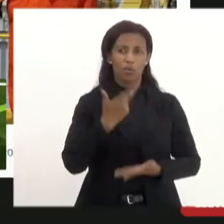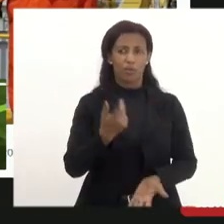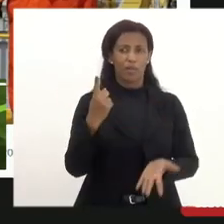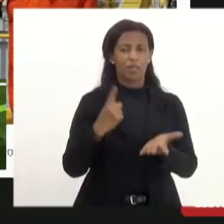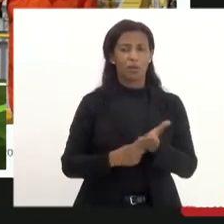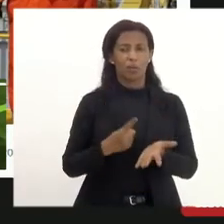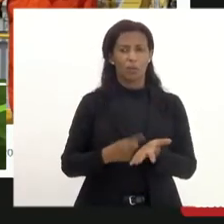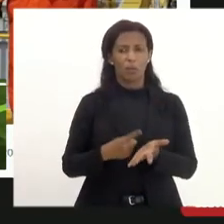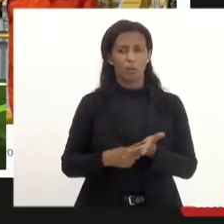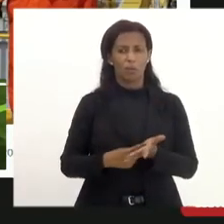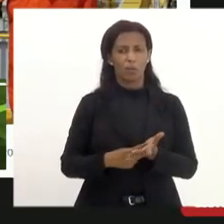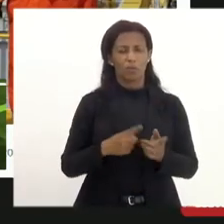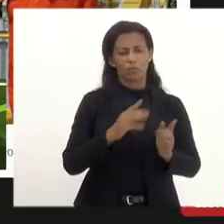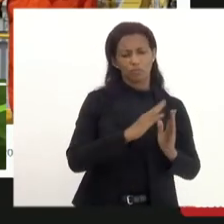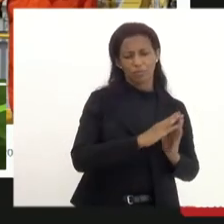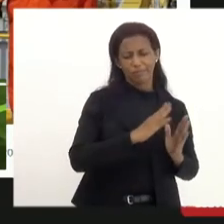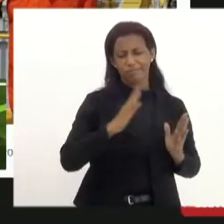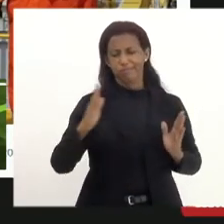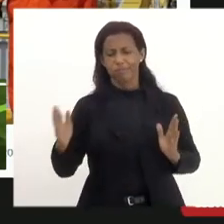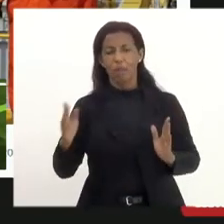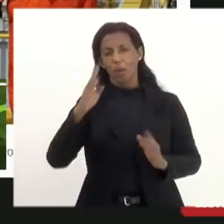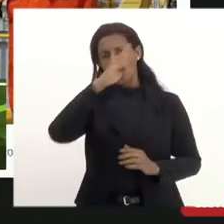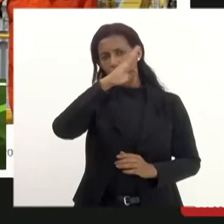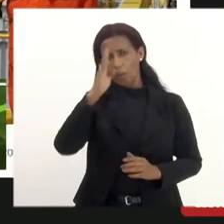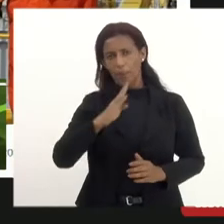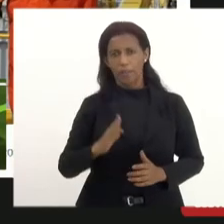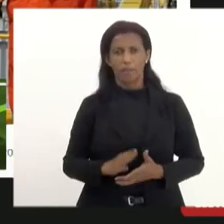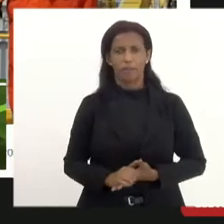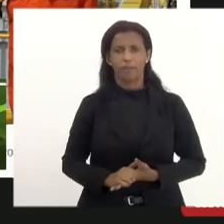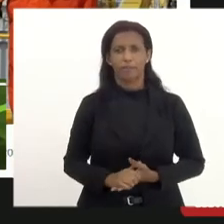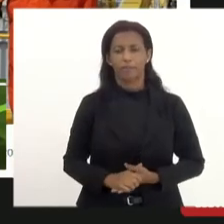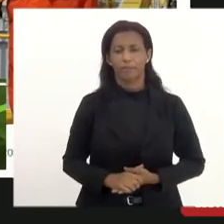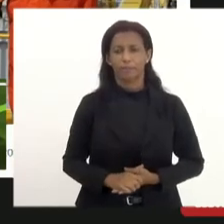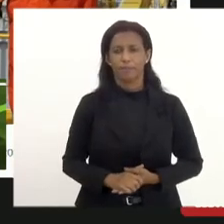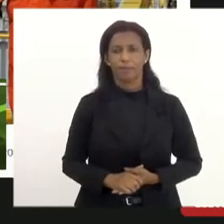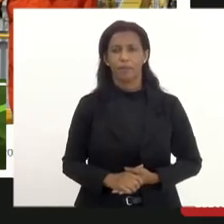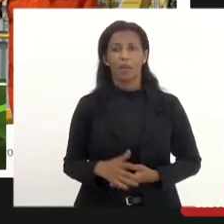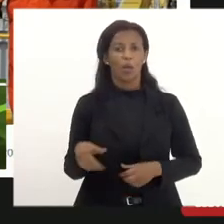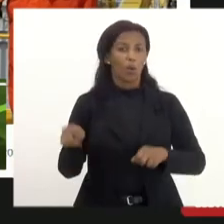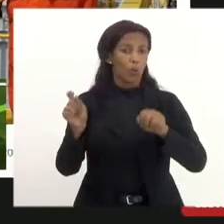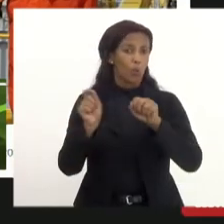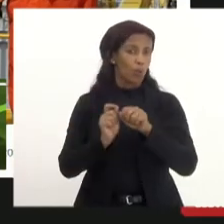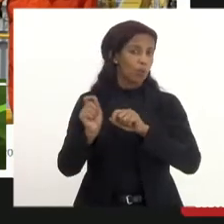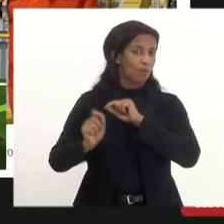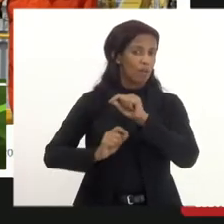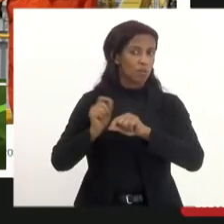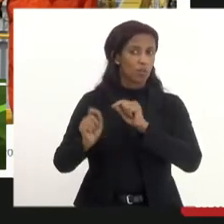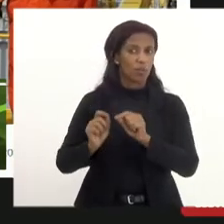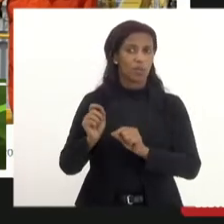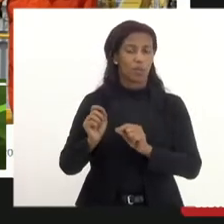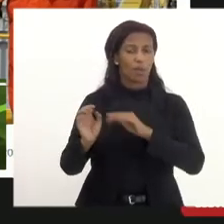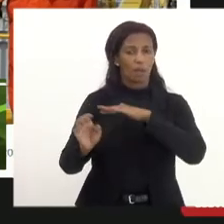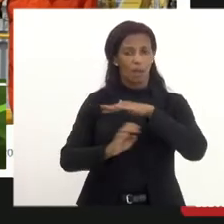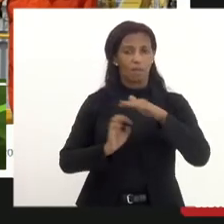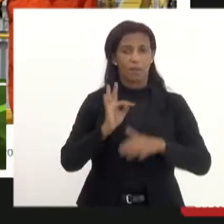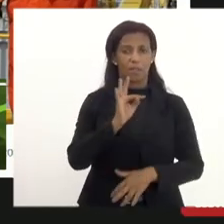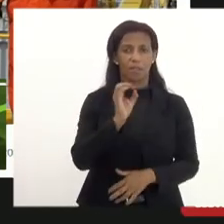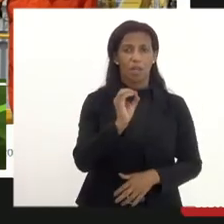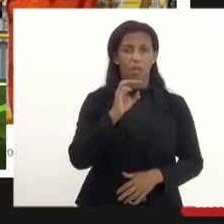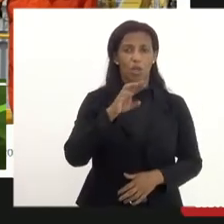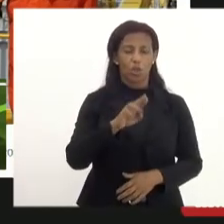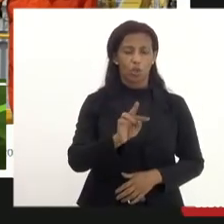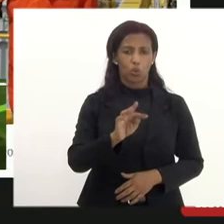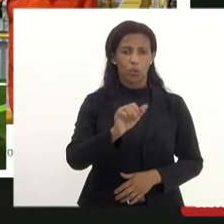compromisso de longo prazo com o Brasil. O que faz com que a Total Energy seja uma das maiores